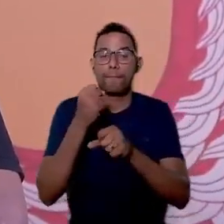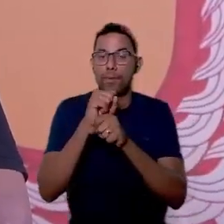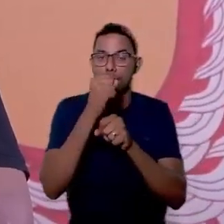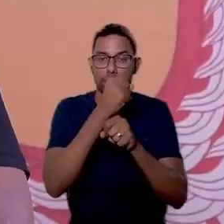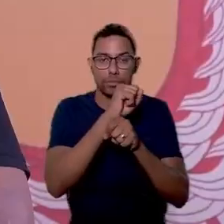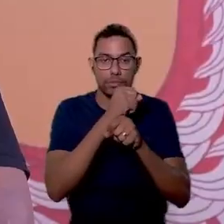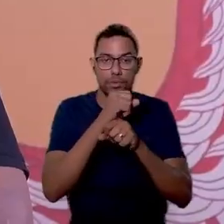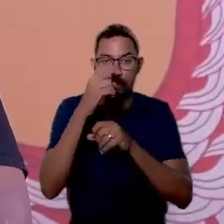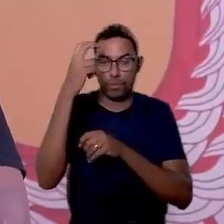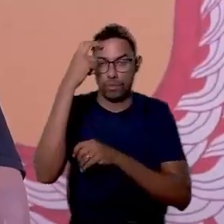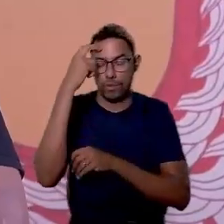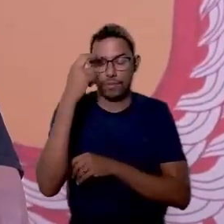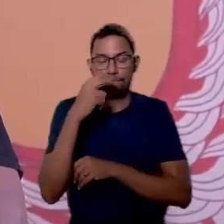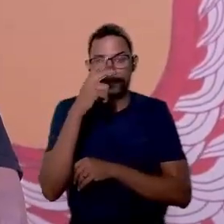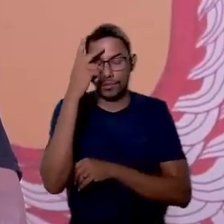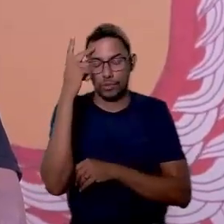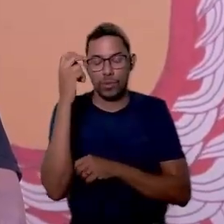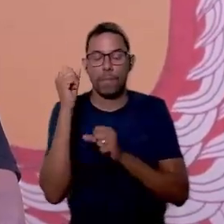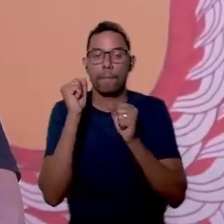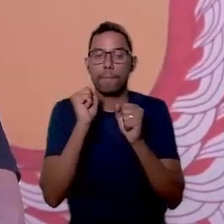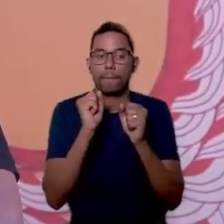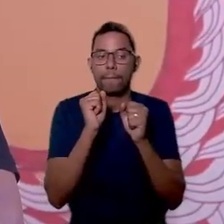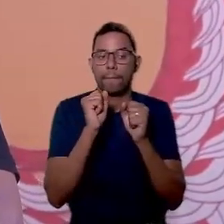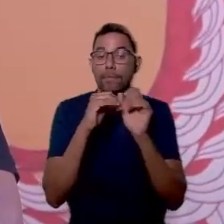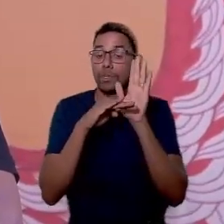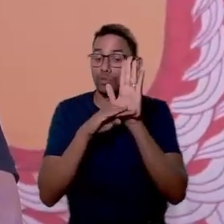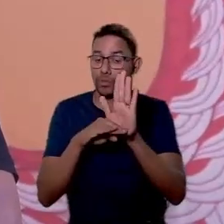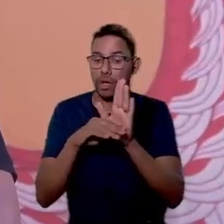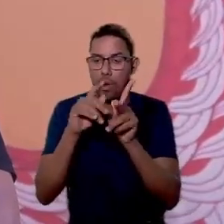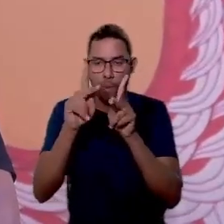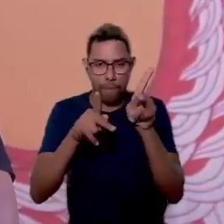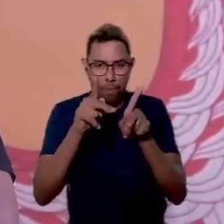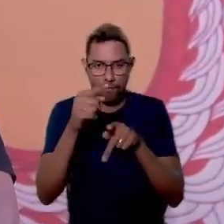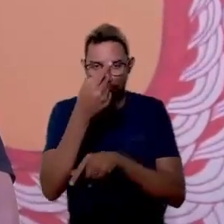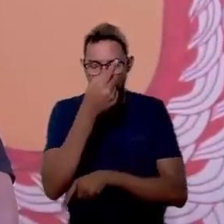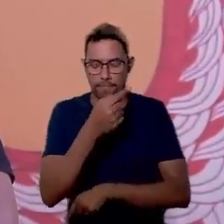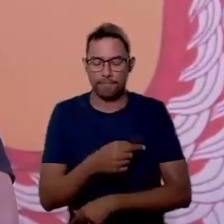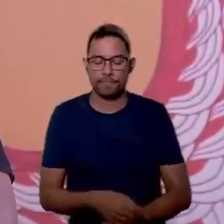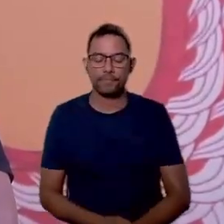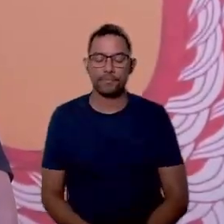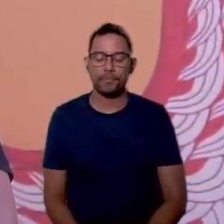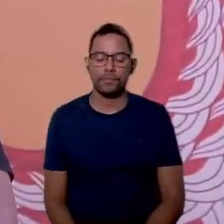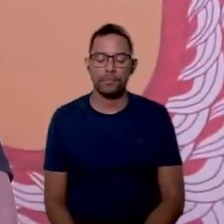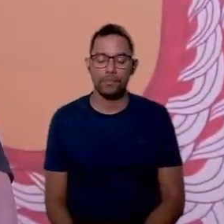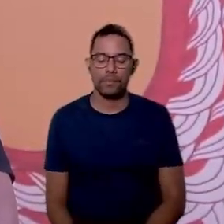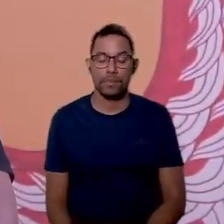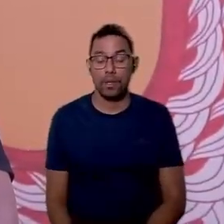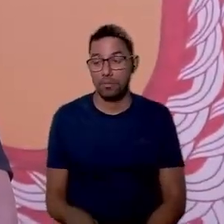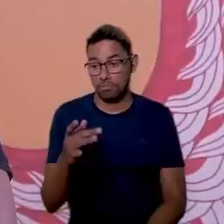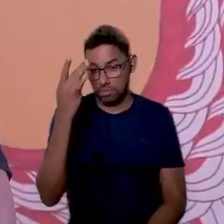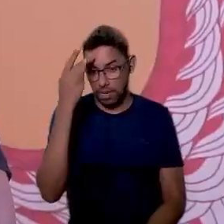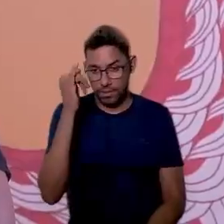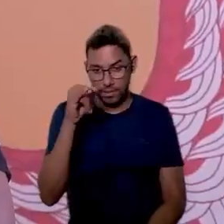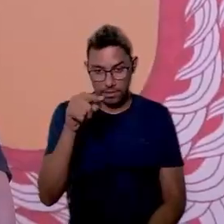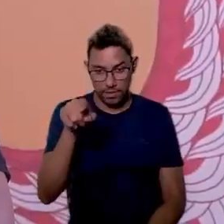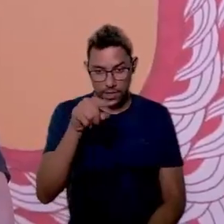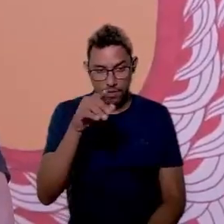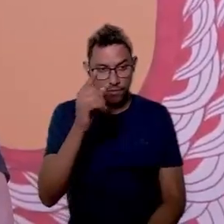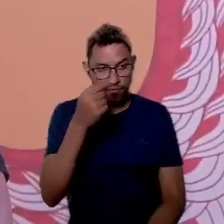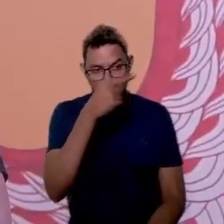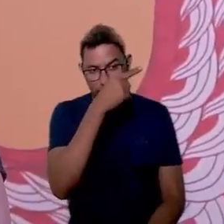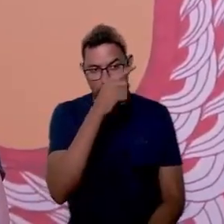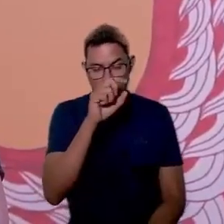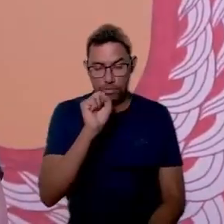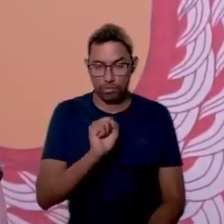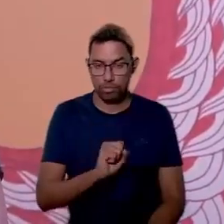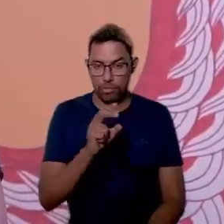pessoas pudessem sair daquela situação tão terrível que, eu não sei se vocês chegaram aí, a Rio Grande do Sul, mas quem foi, eu tive